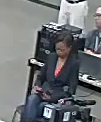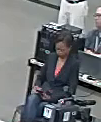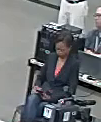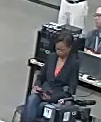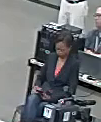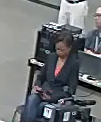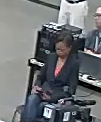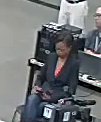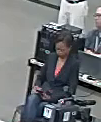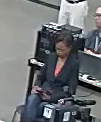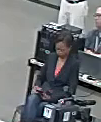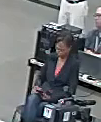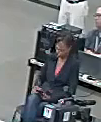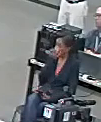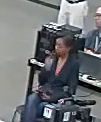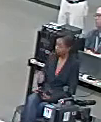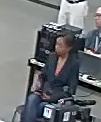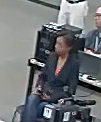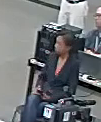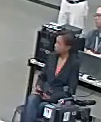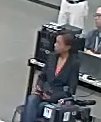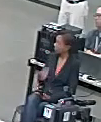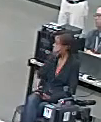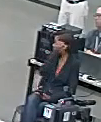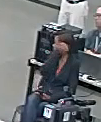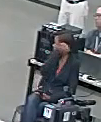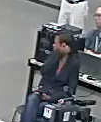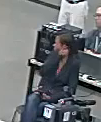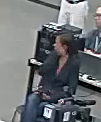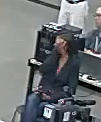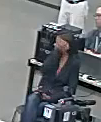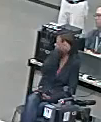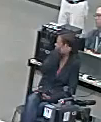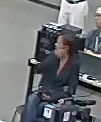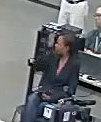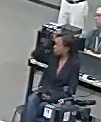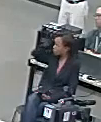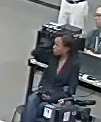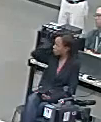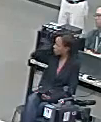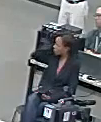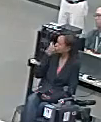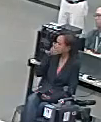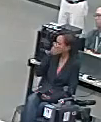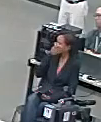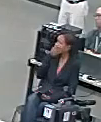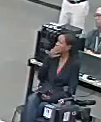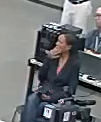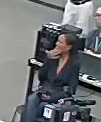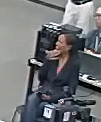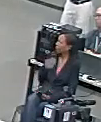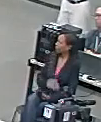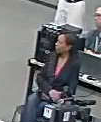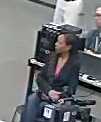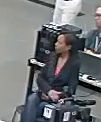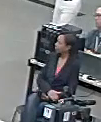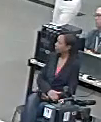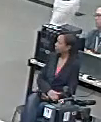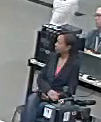Lei 5296 artigo 38 e em momento algum eu me debrucei com isso lá lá em Juiz de Fora